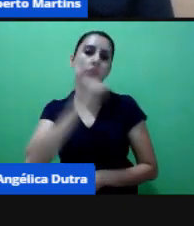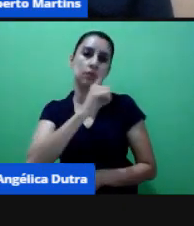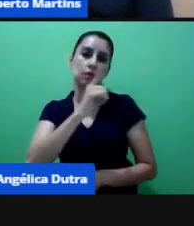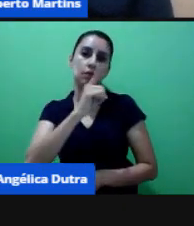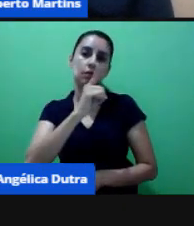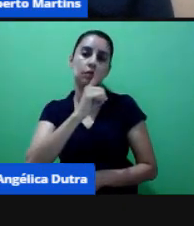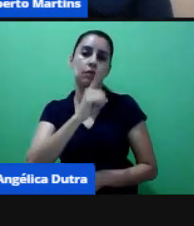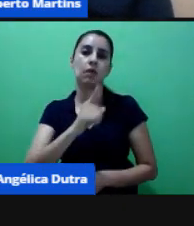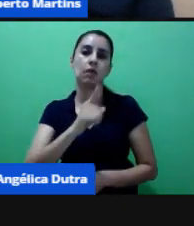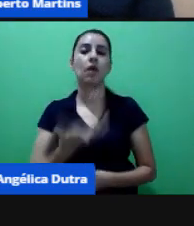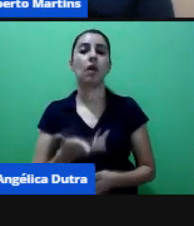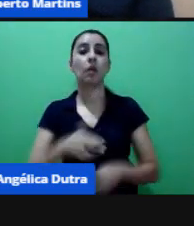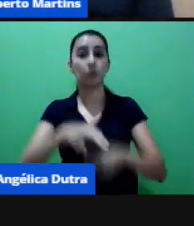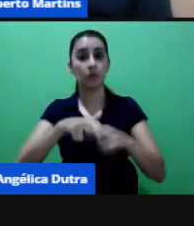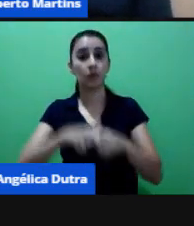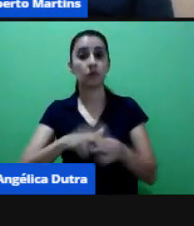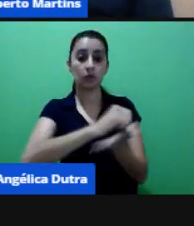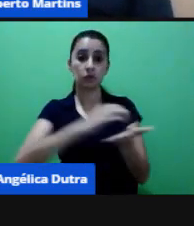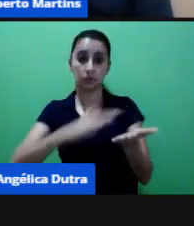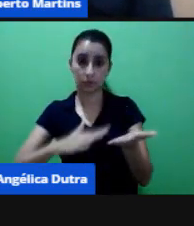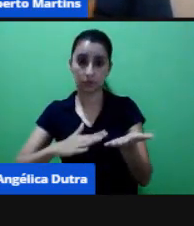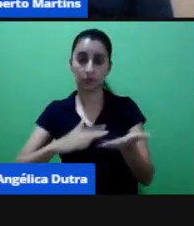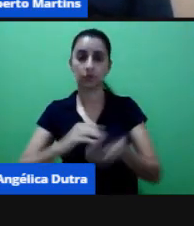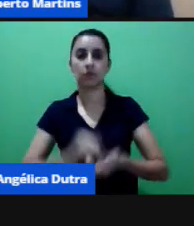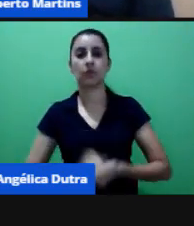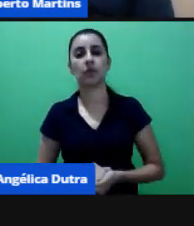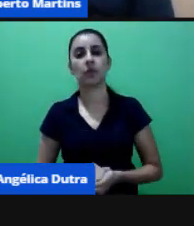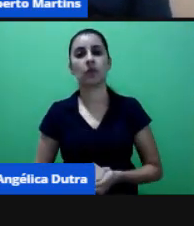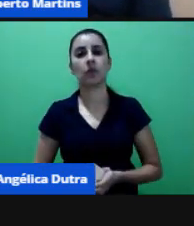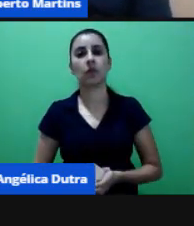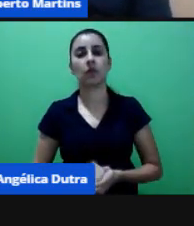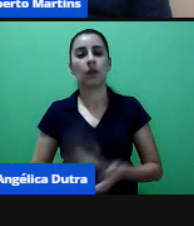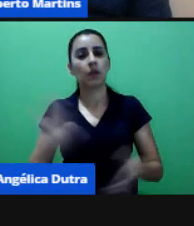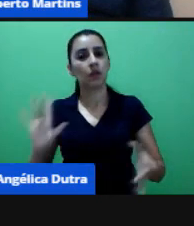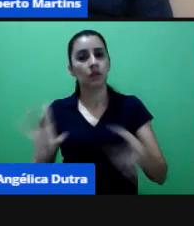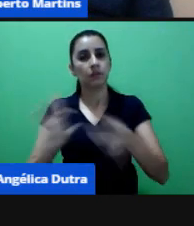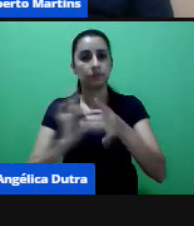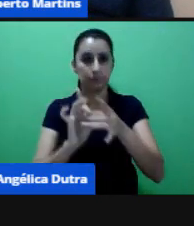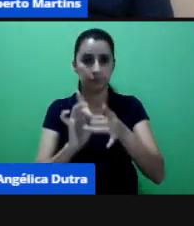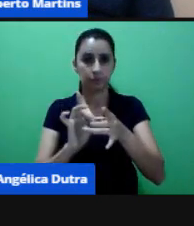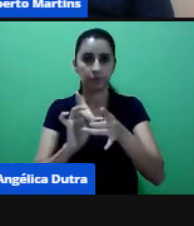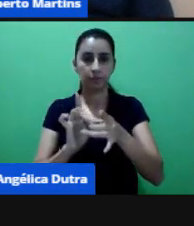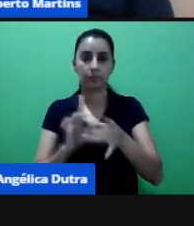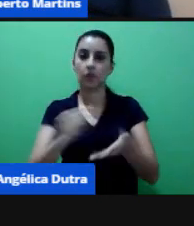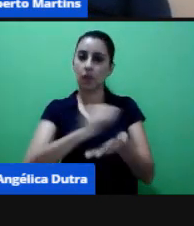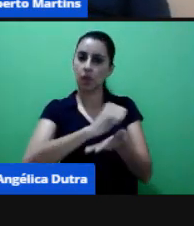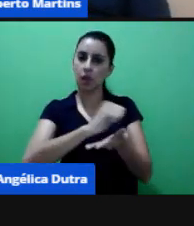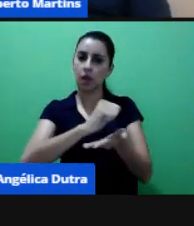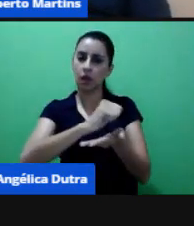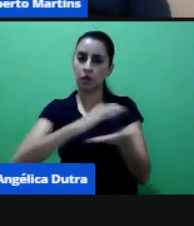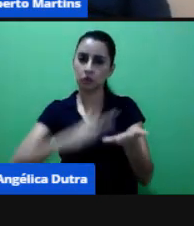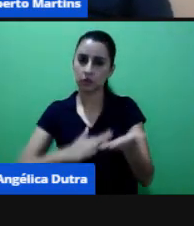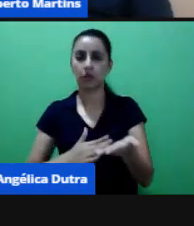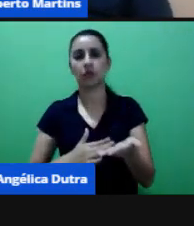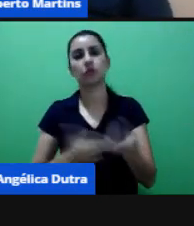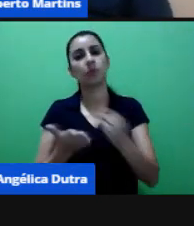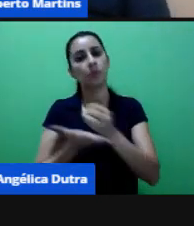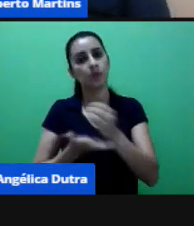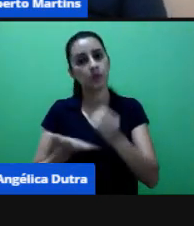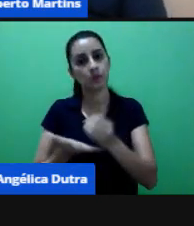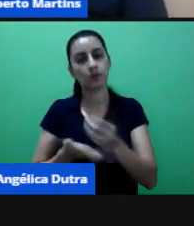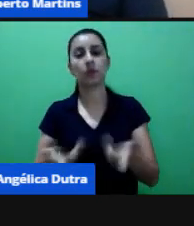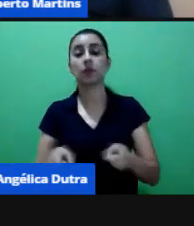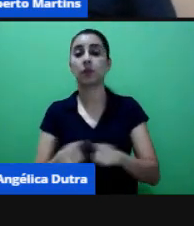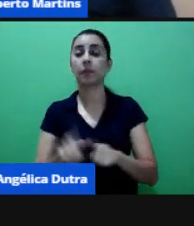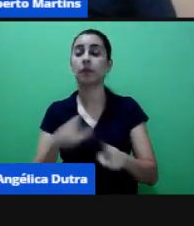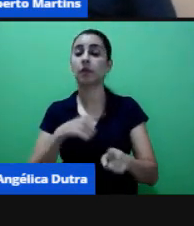atividade diagnóstica. Alinhando isso também, essas atividades, de modo estratégico,